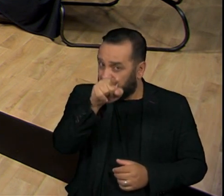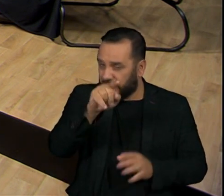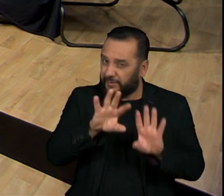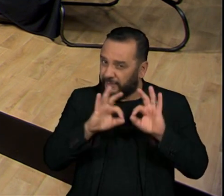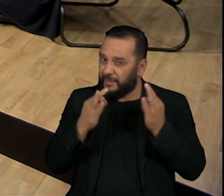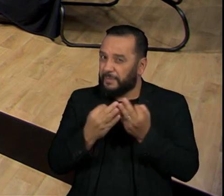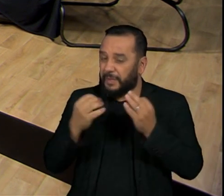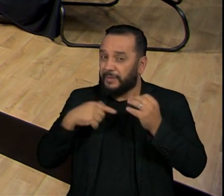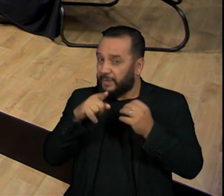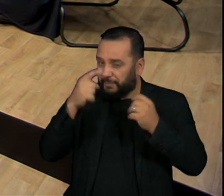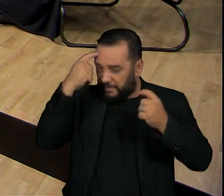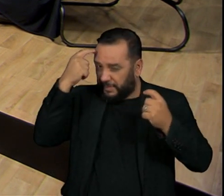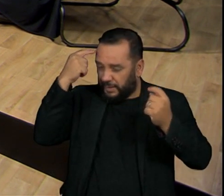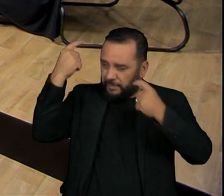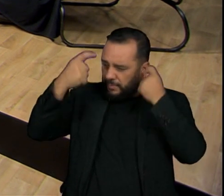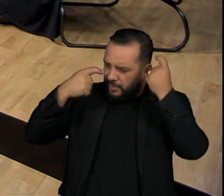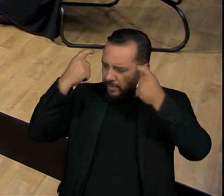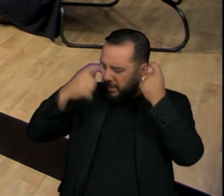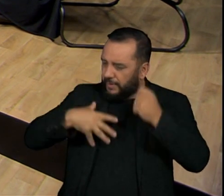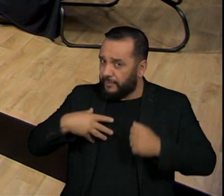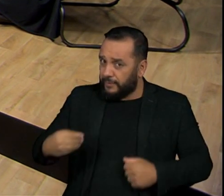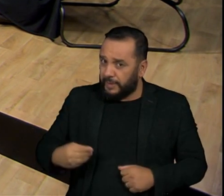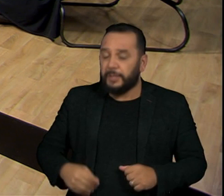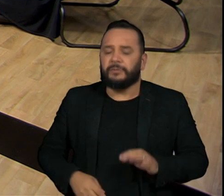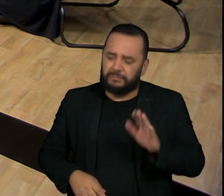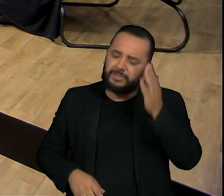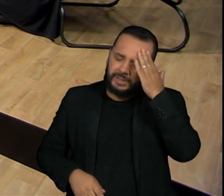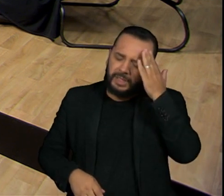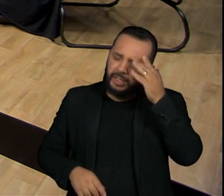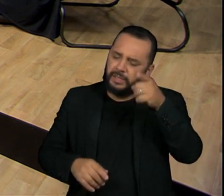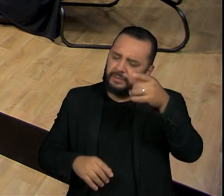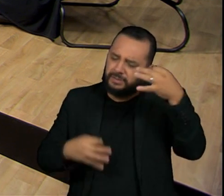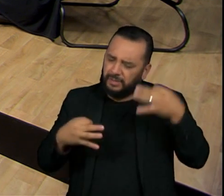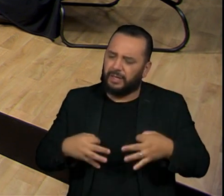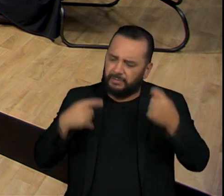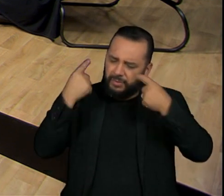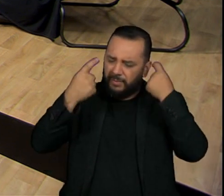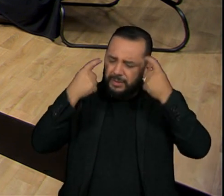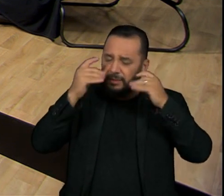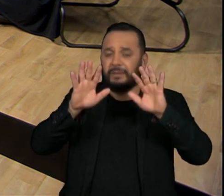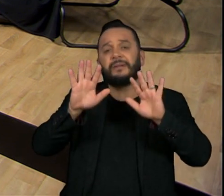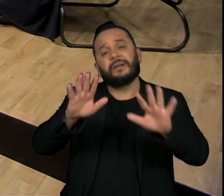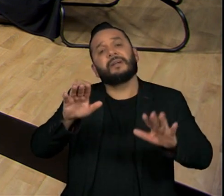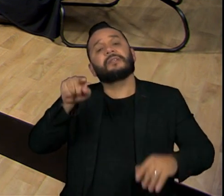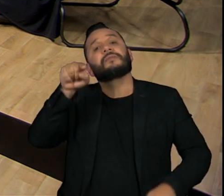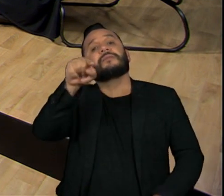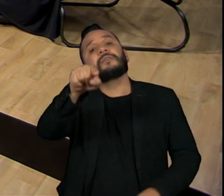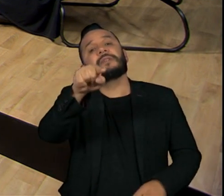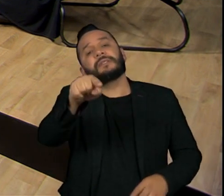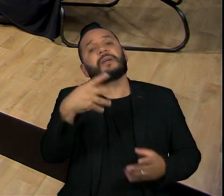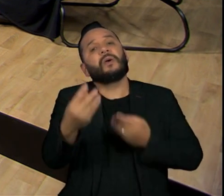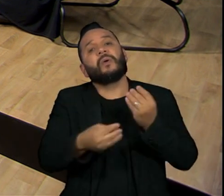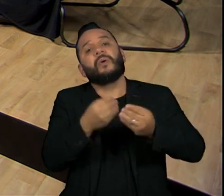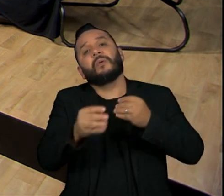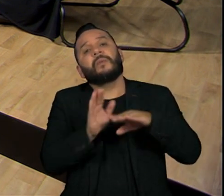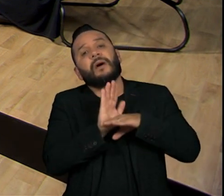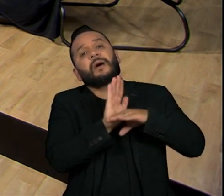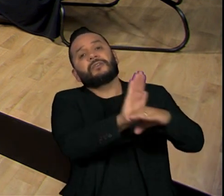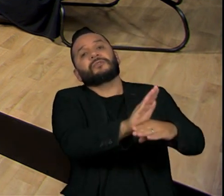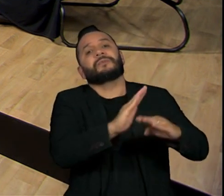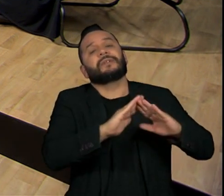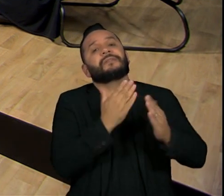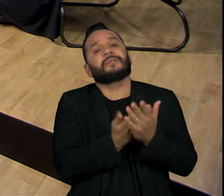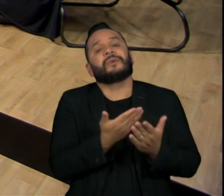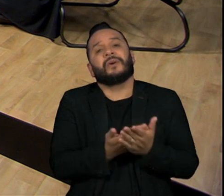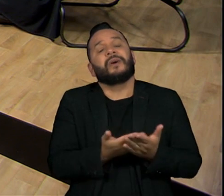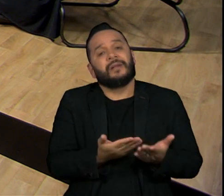preocupado sobre seu filho, com toda a razão, então eu te pergunto, o que você ativamente pode fazer para